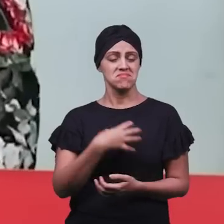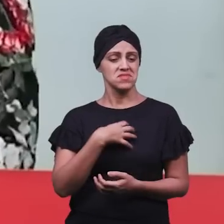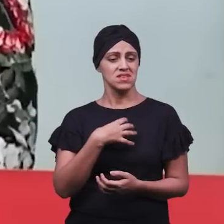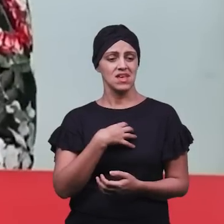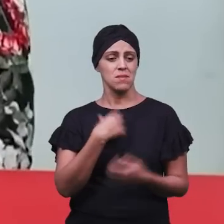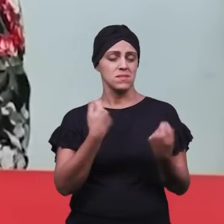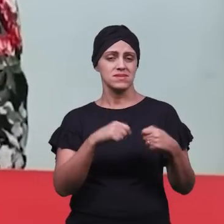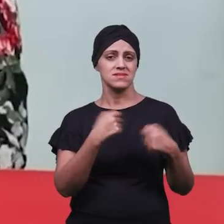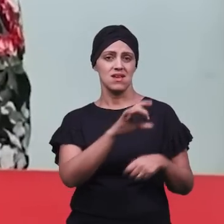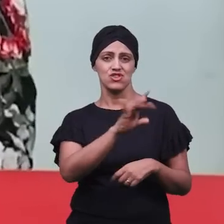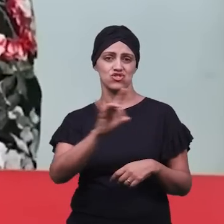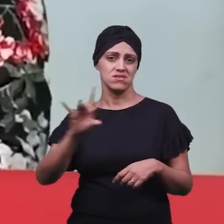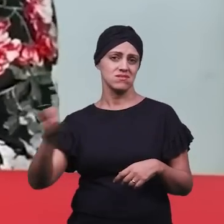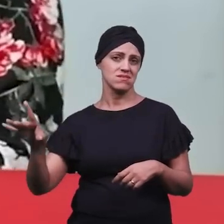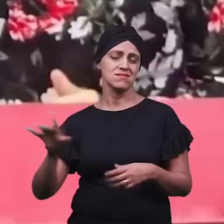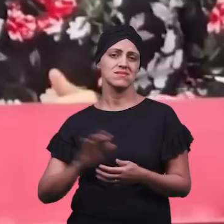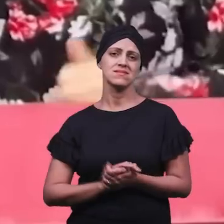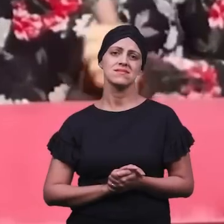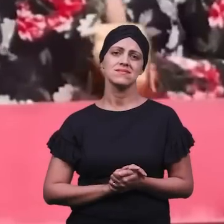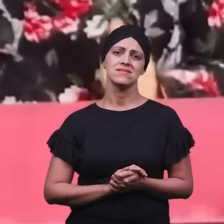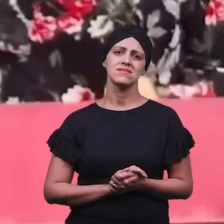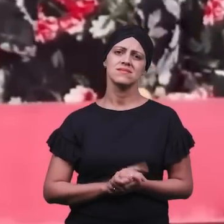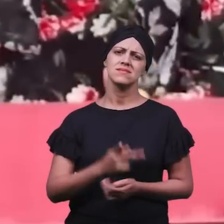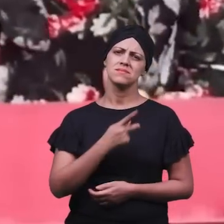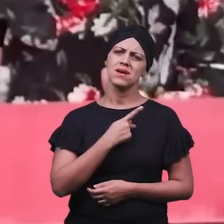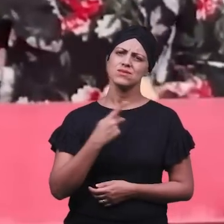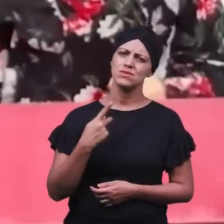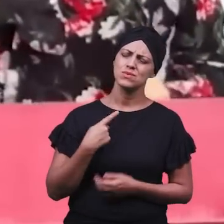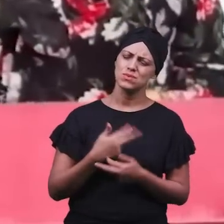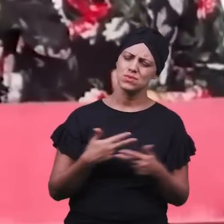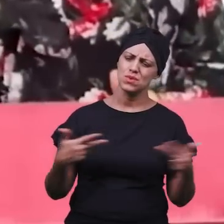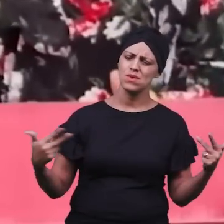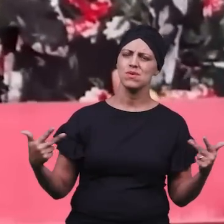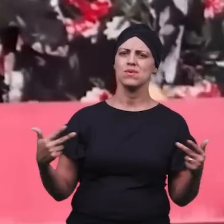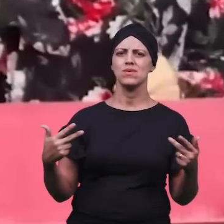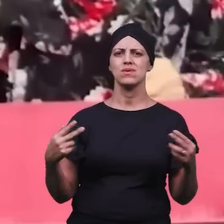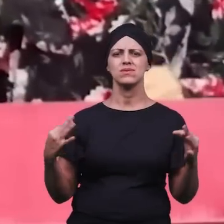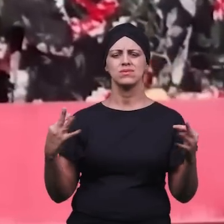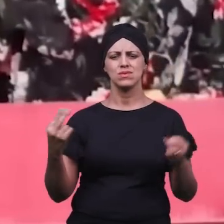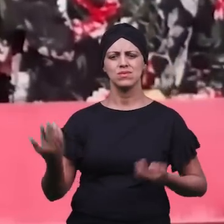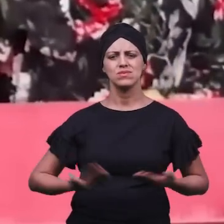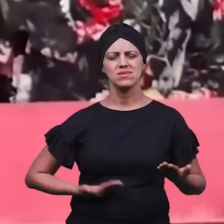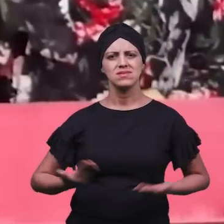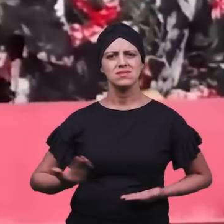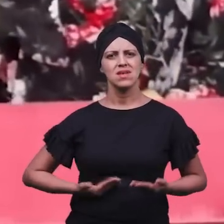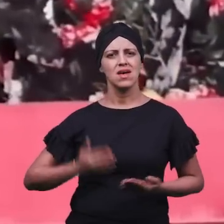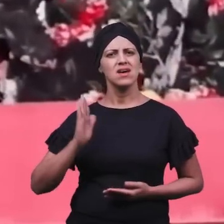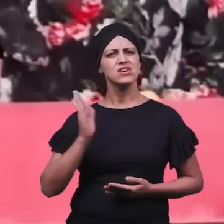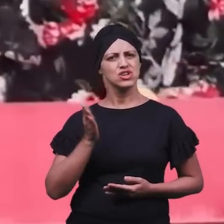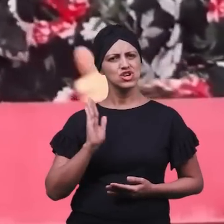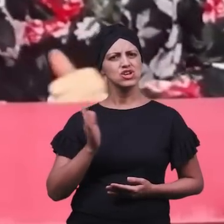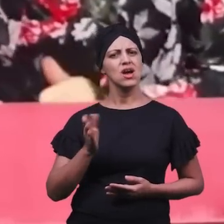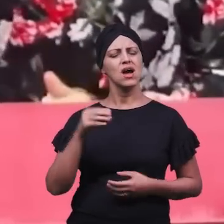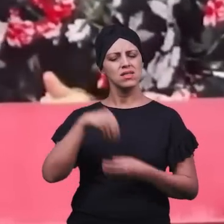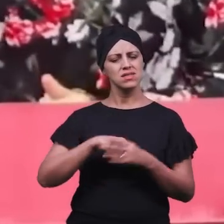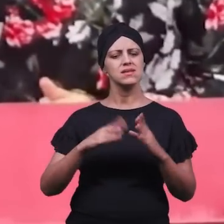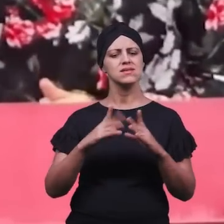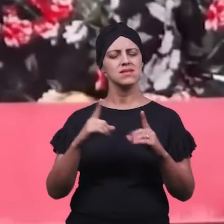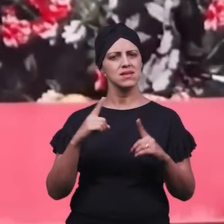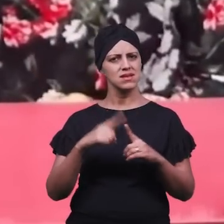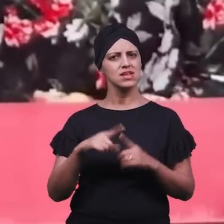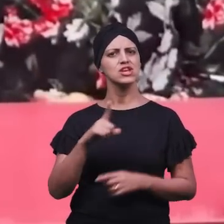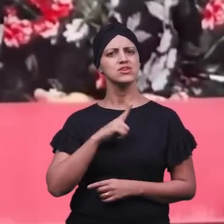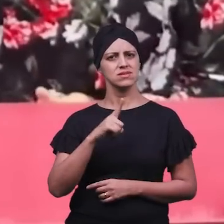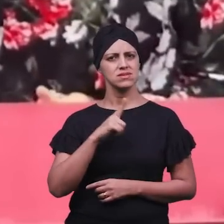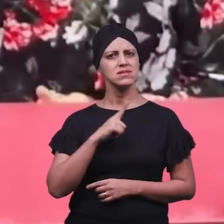situação, da sua necessidade. Os pastores, os irmãos já estão empenhados nas suas igrejas no